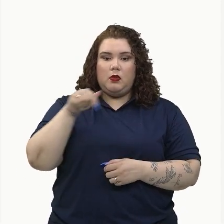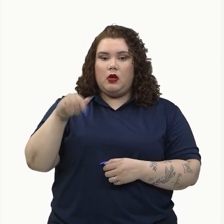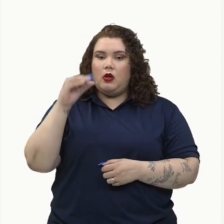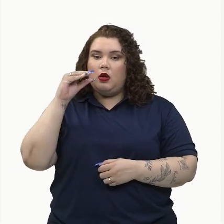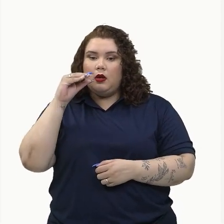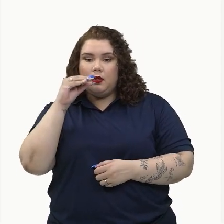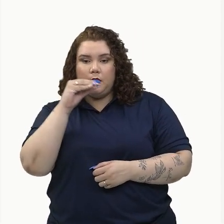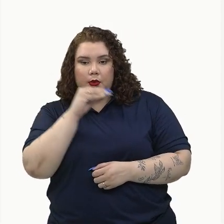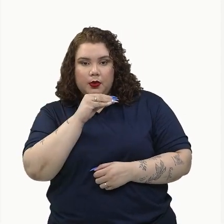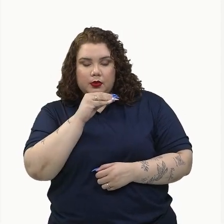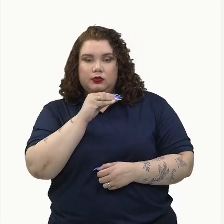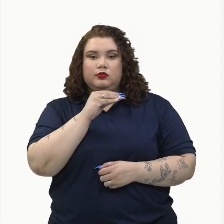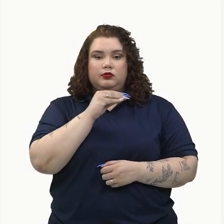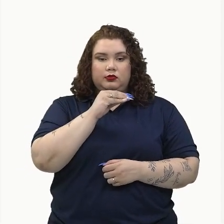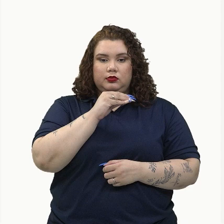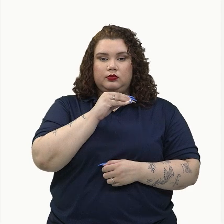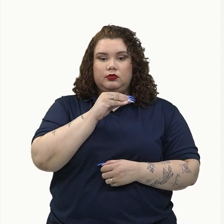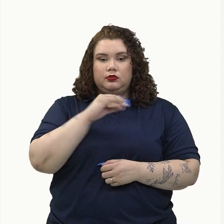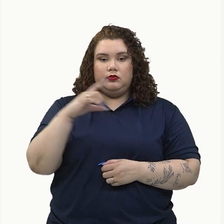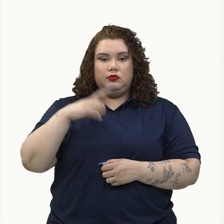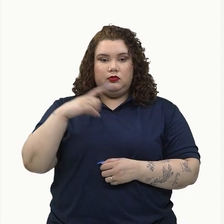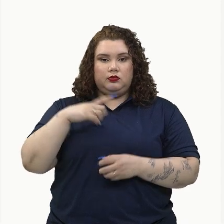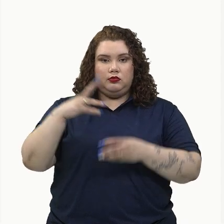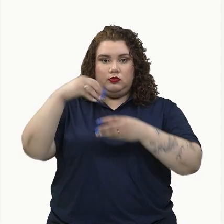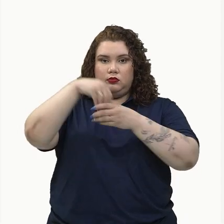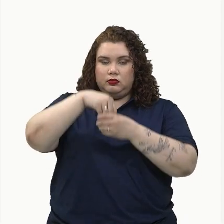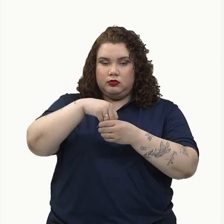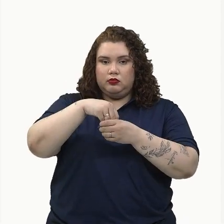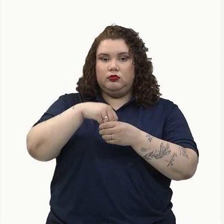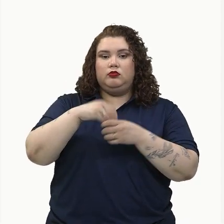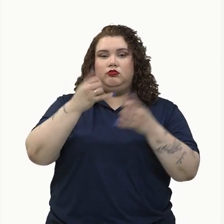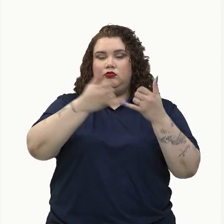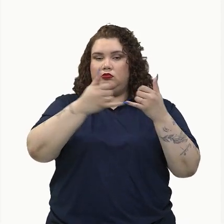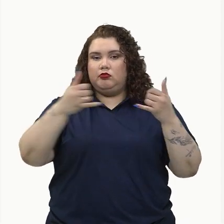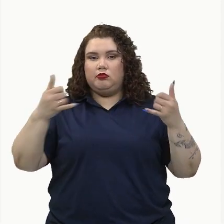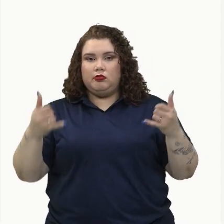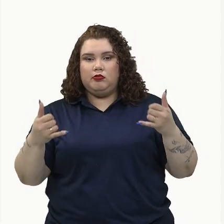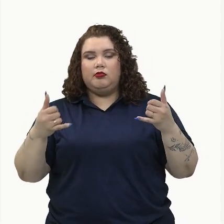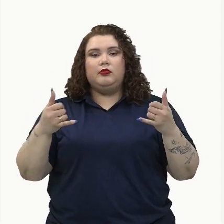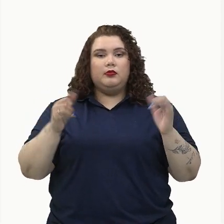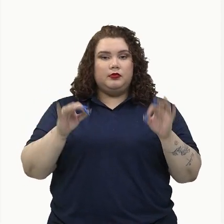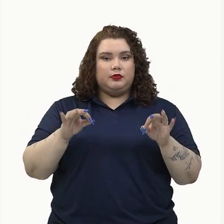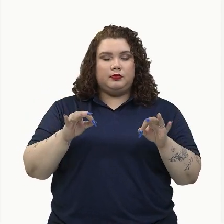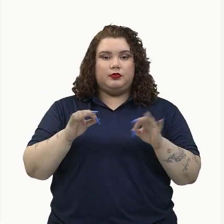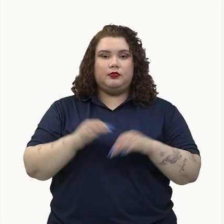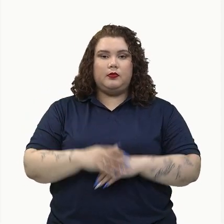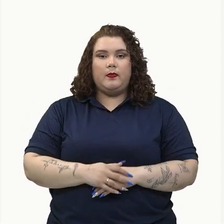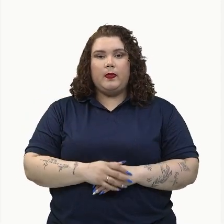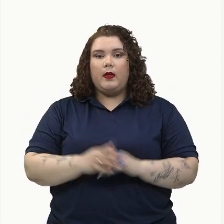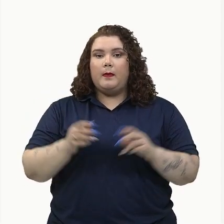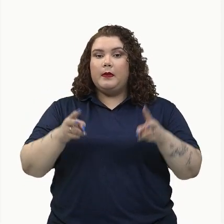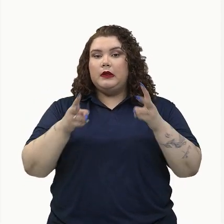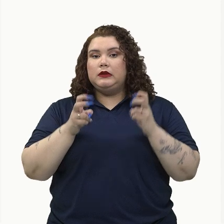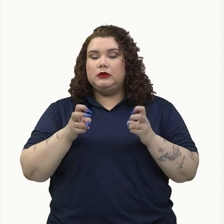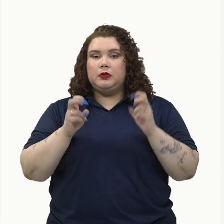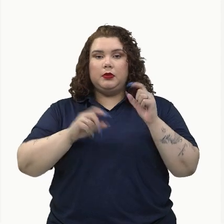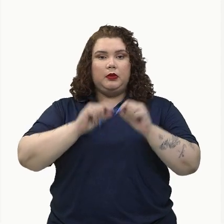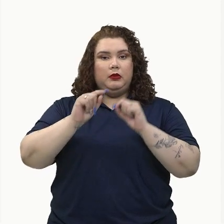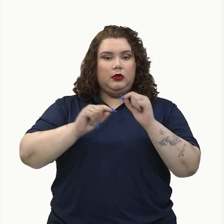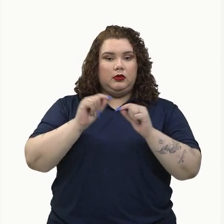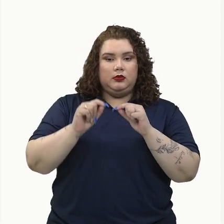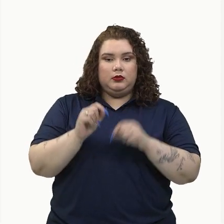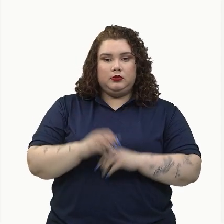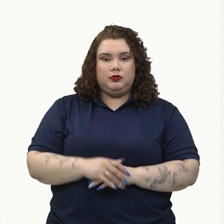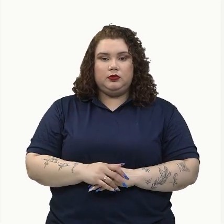calor que eu coloquei lá, aquele circuito, peguei o resistor e percebi que,